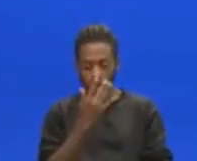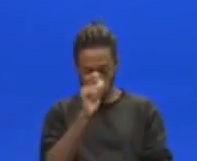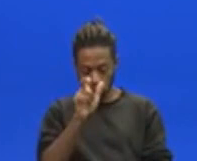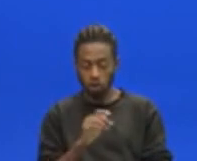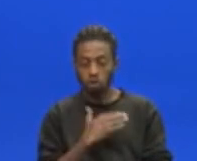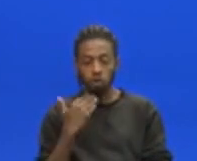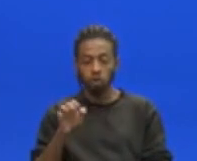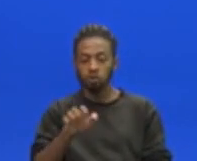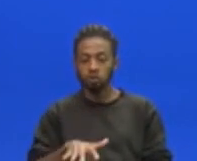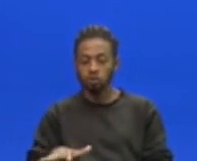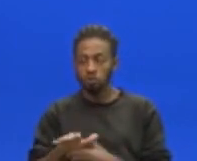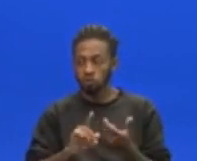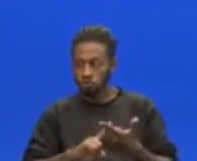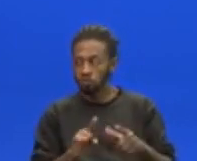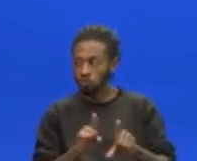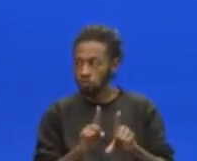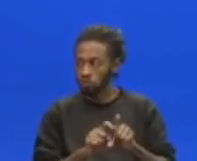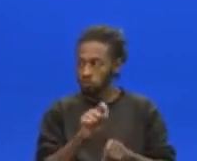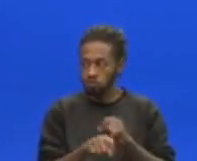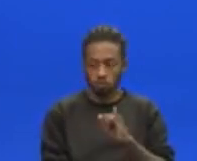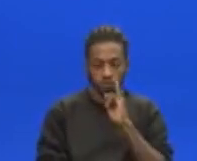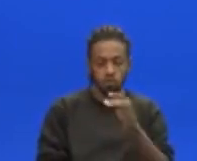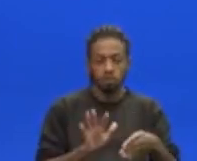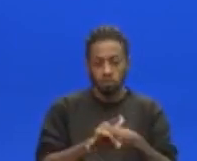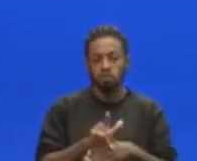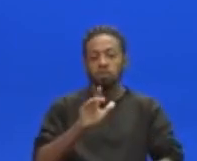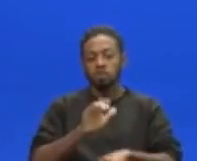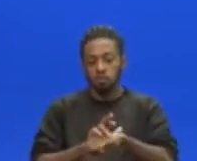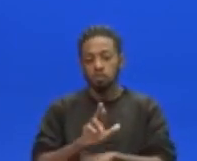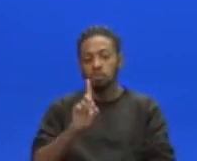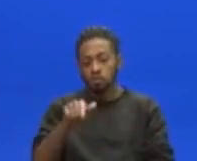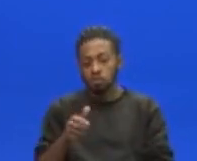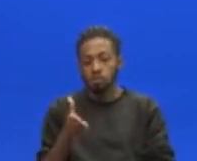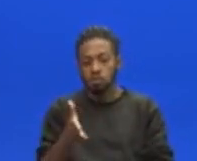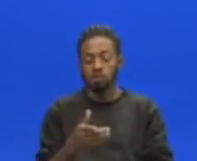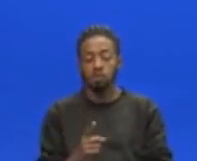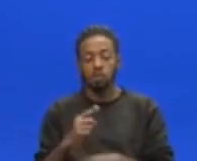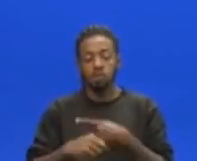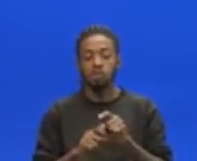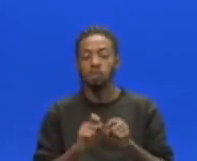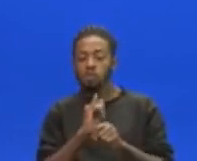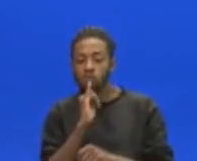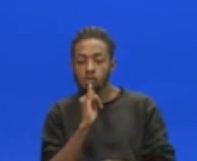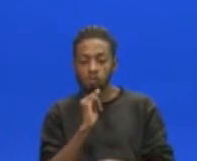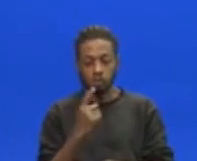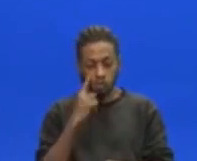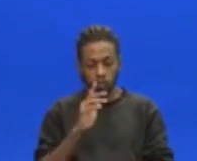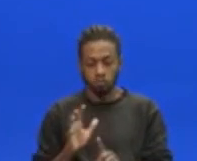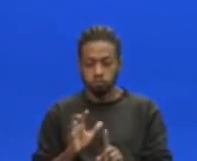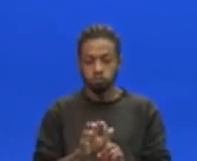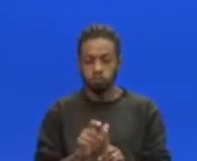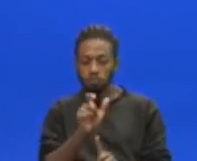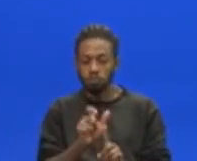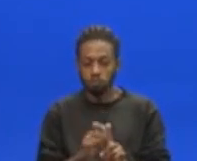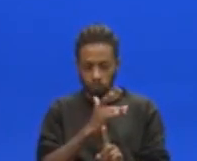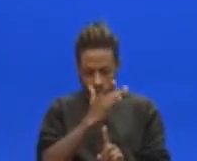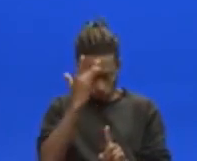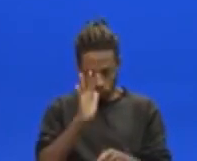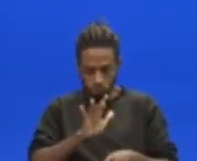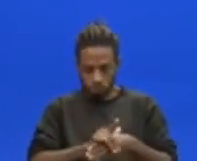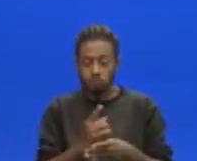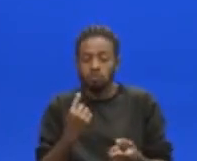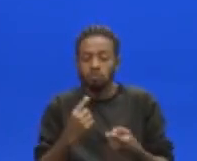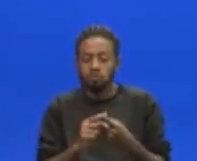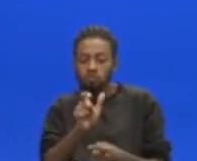determinada localidade em função de uma determinada doença. E a partir daí, o que impactou para que aquela pessoa tivesse adoecido ou aquelas